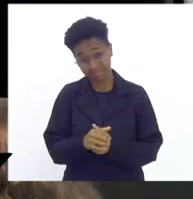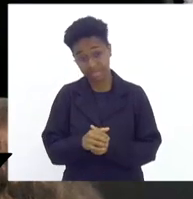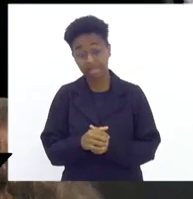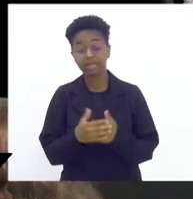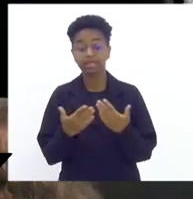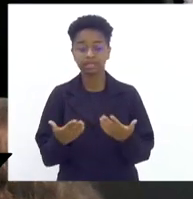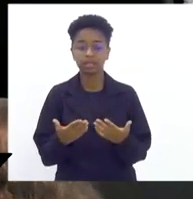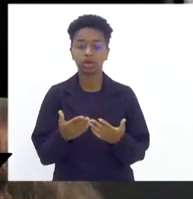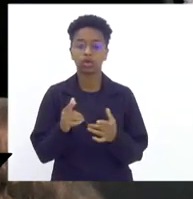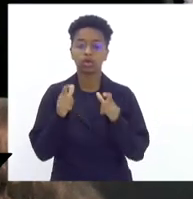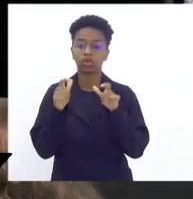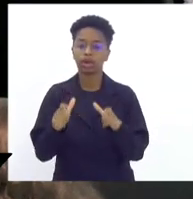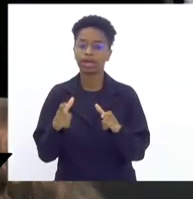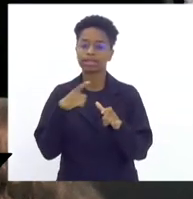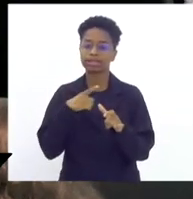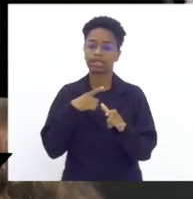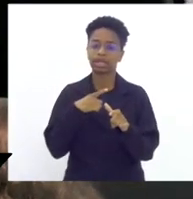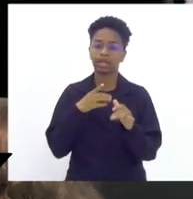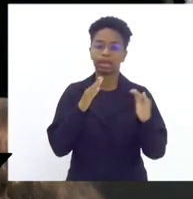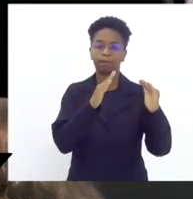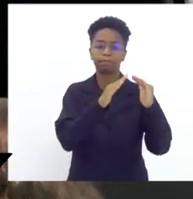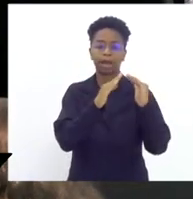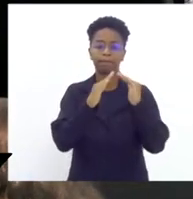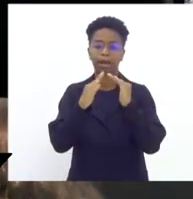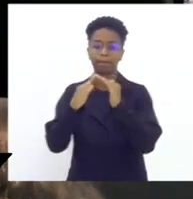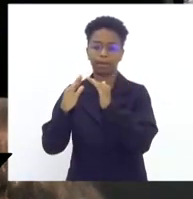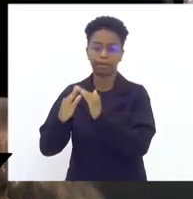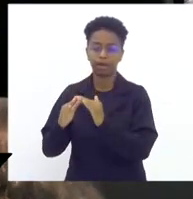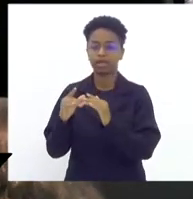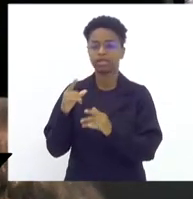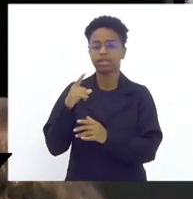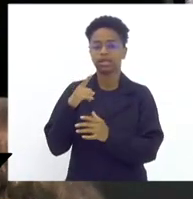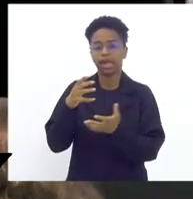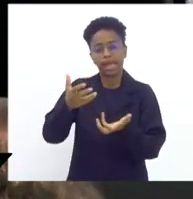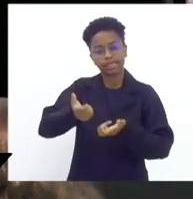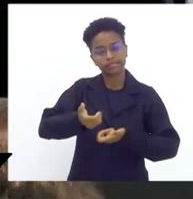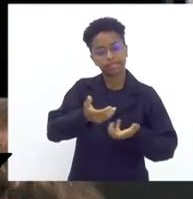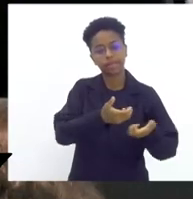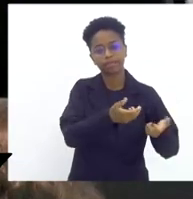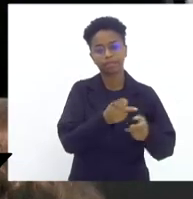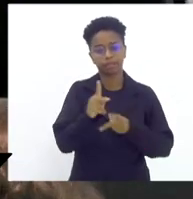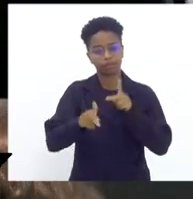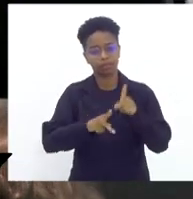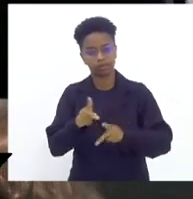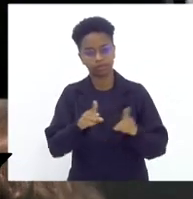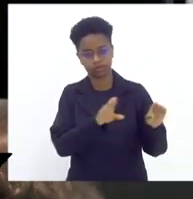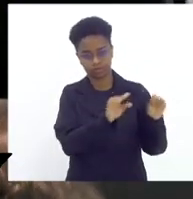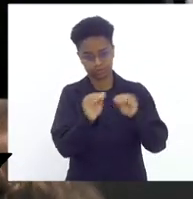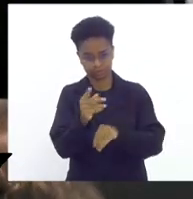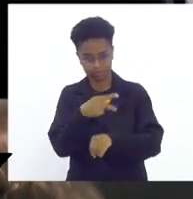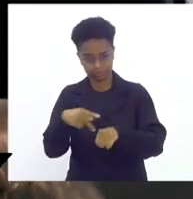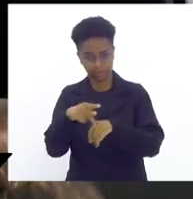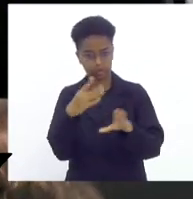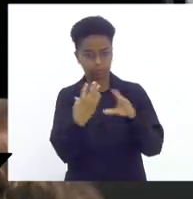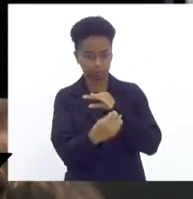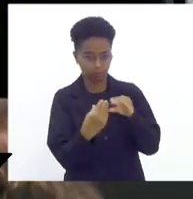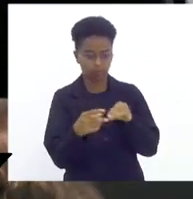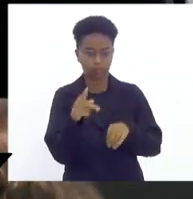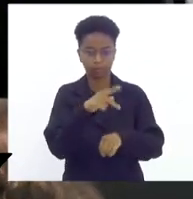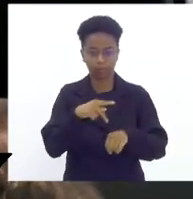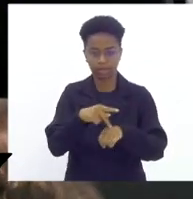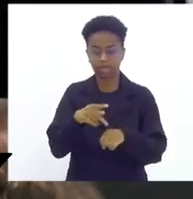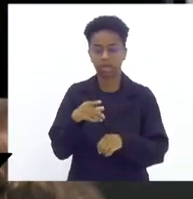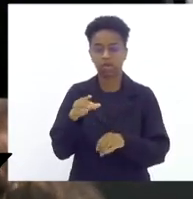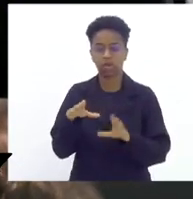filhos existe um conjunto habitacional que recepciona muitas populações refugiadas o conjunto